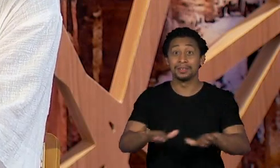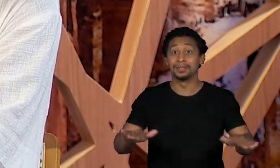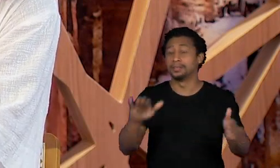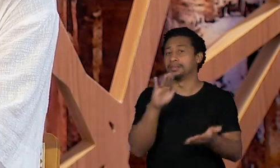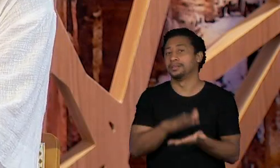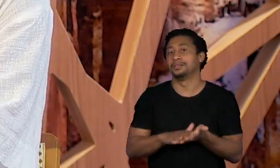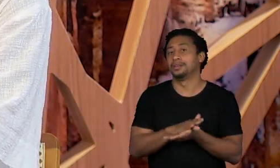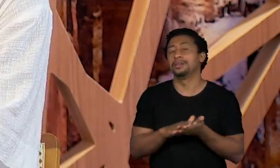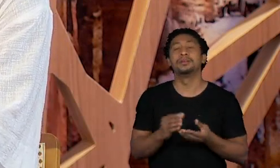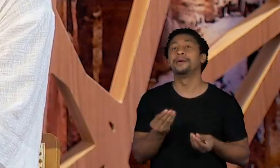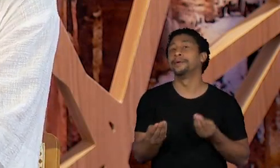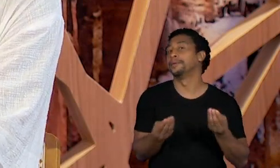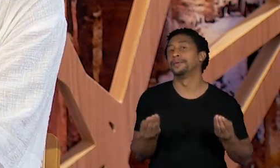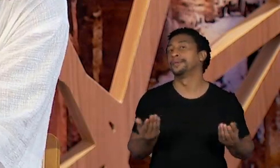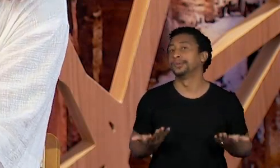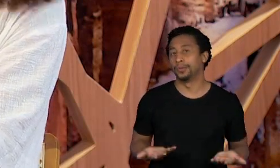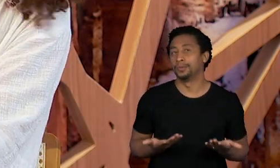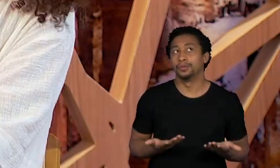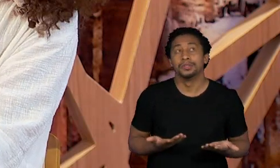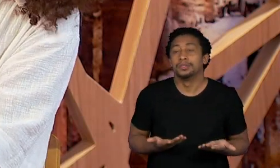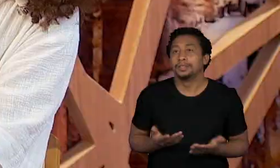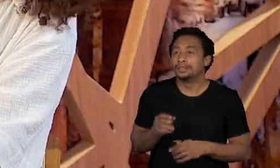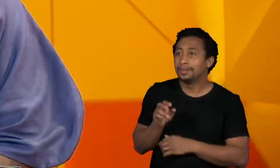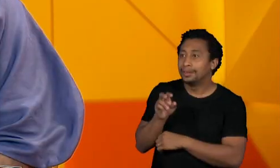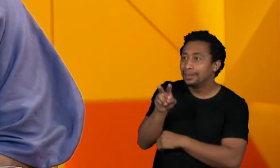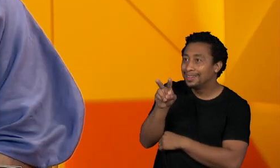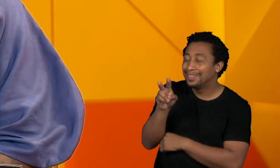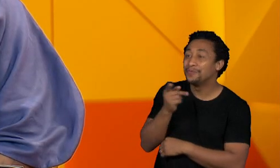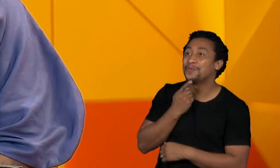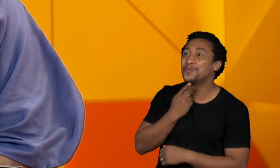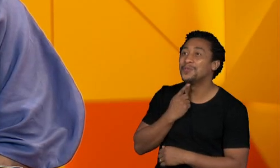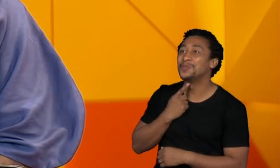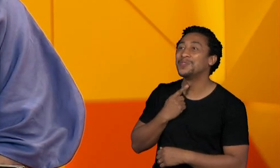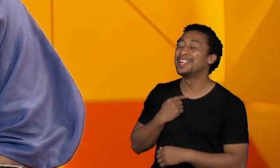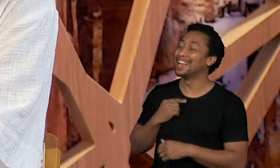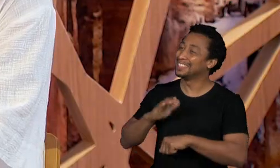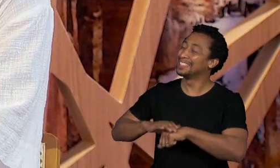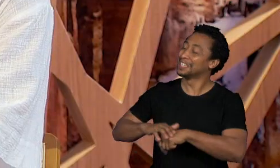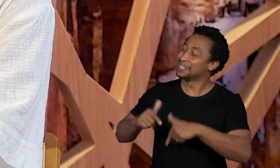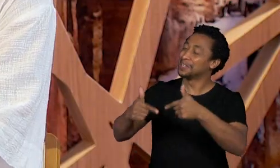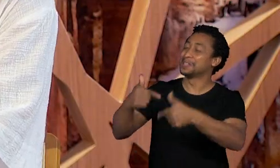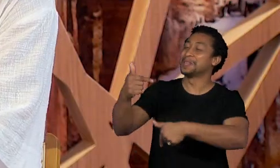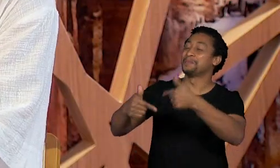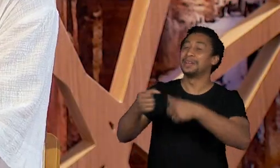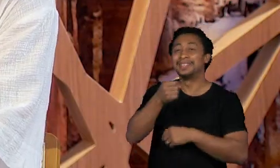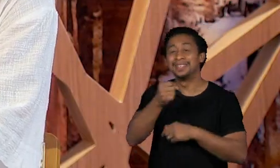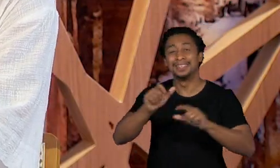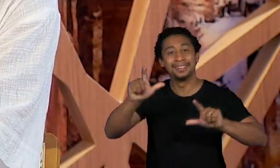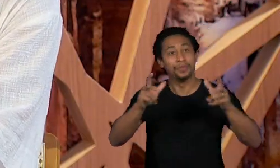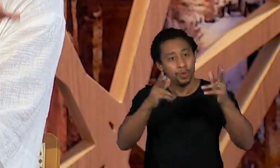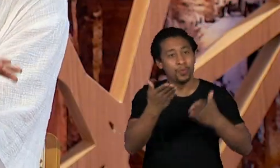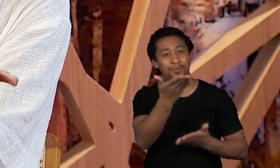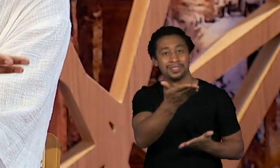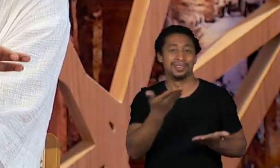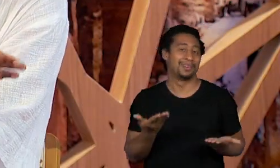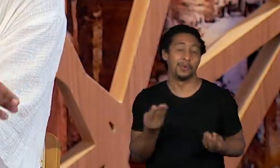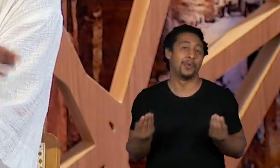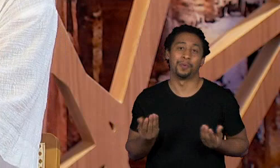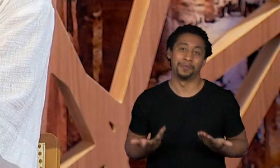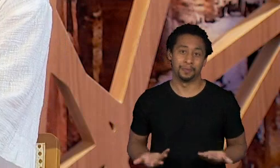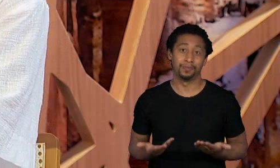poder desejar ser uma apresentadora de TV como você? Então, o seu papel, enfim, essencial. Ou